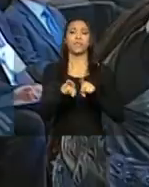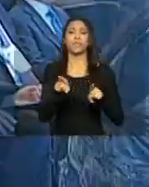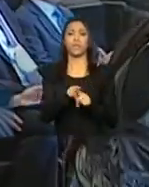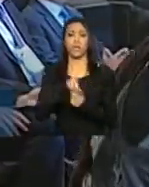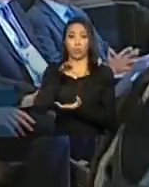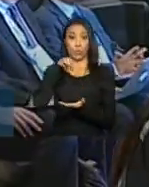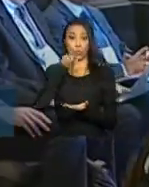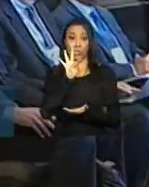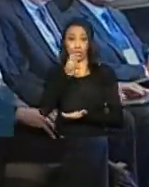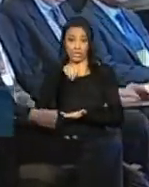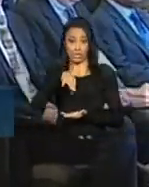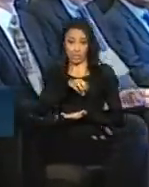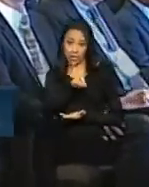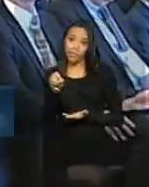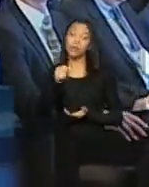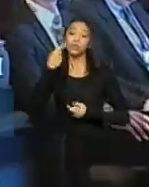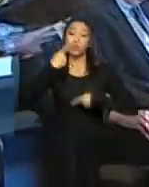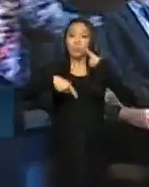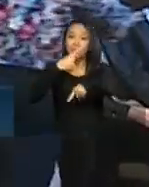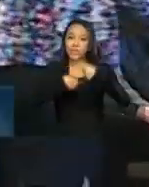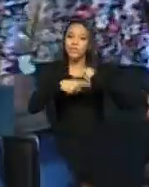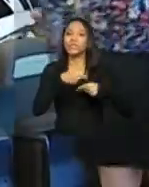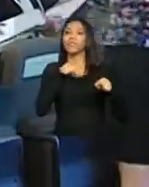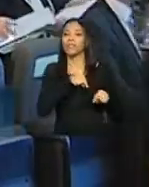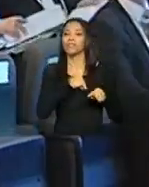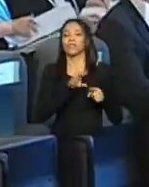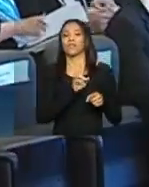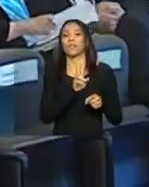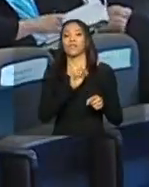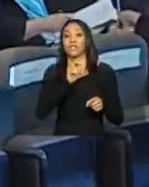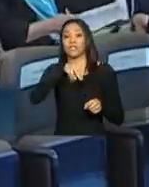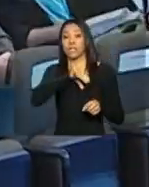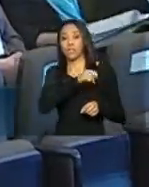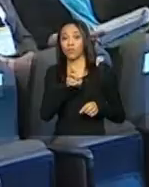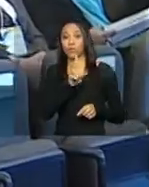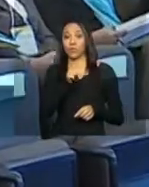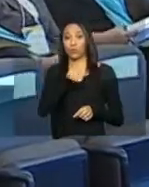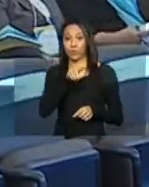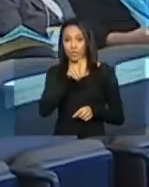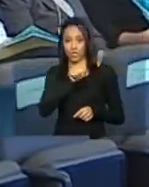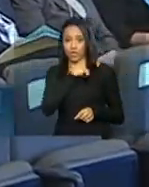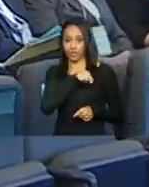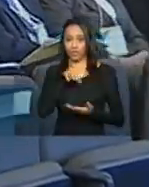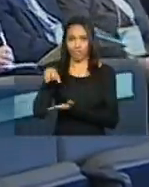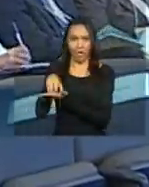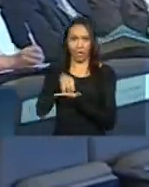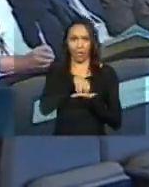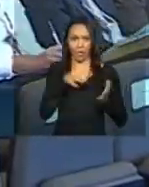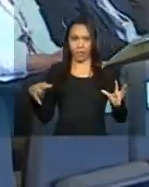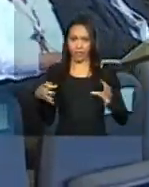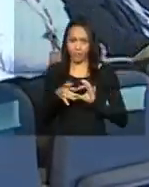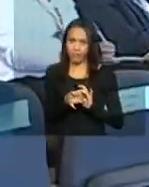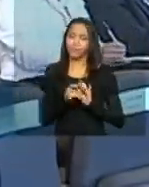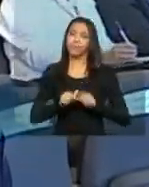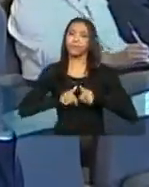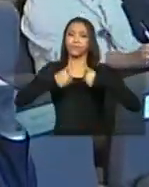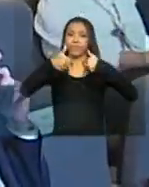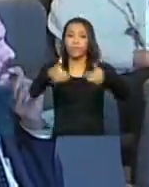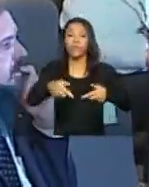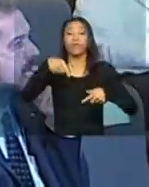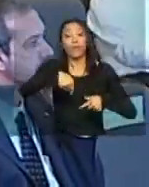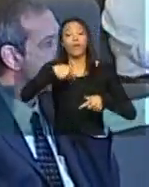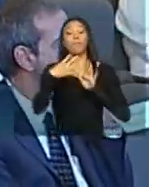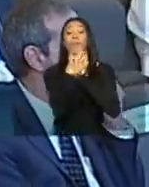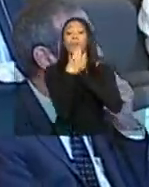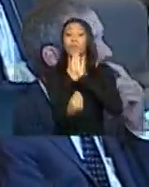para o Crescimento Inclusivo do Programa das Nações Unidas para o Desenvolvimento. Modelos de políticas de desenvolvimento social para a